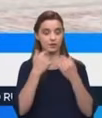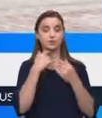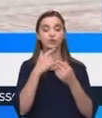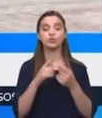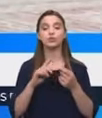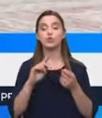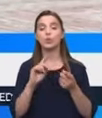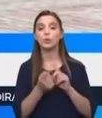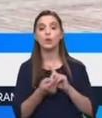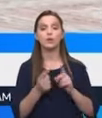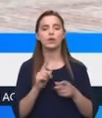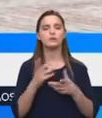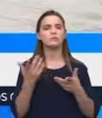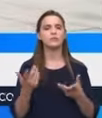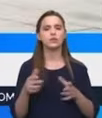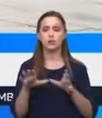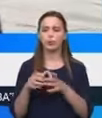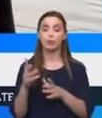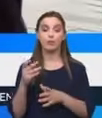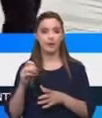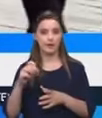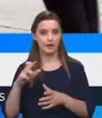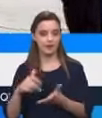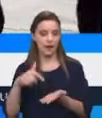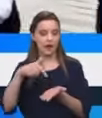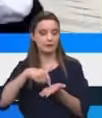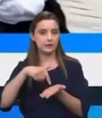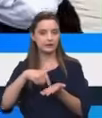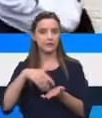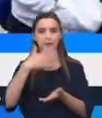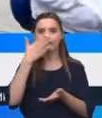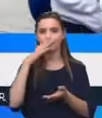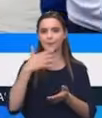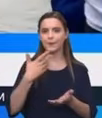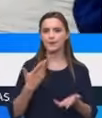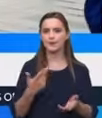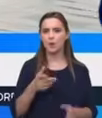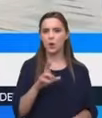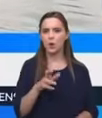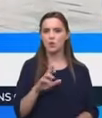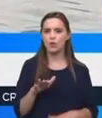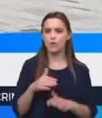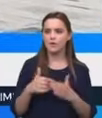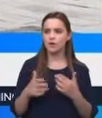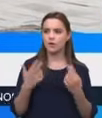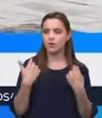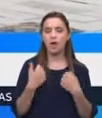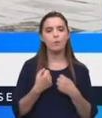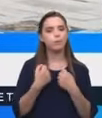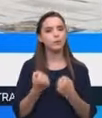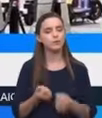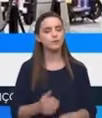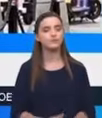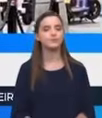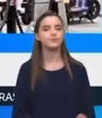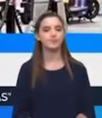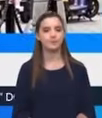grupo Wagner parecem impossíveis de cumprir por parte dos russos? Bem, dentro do